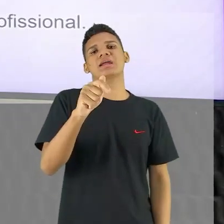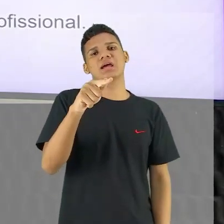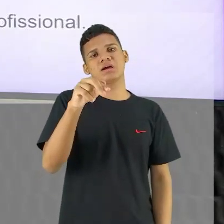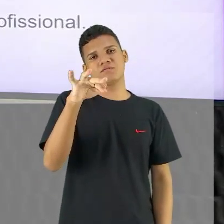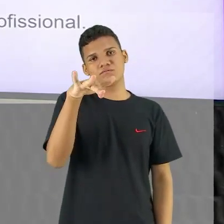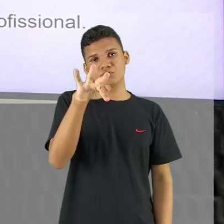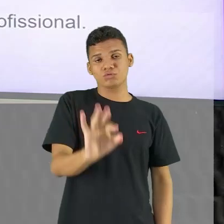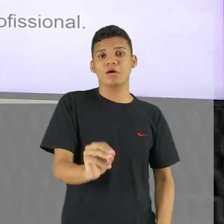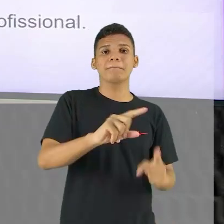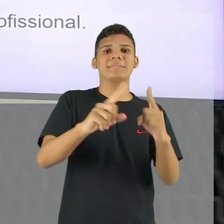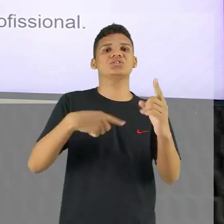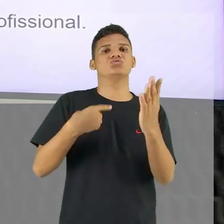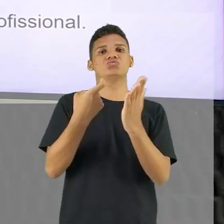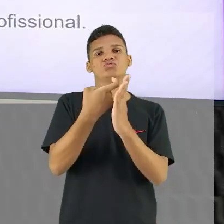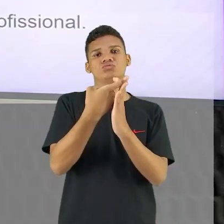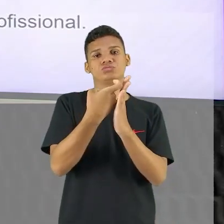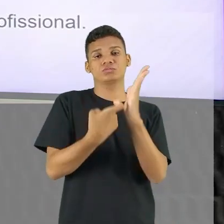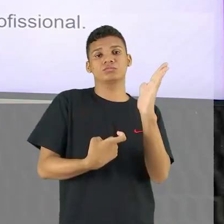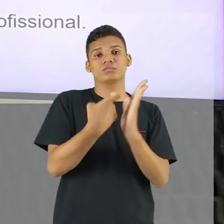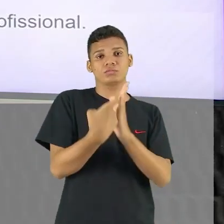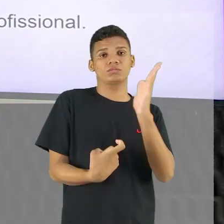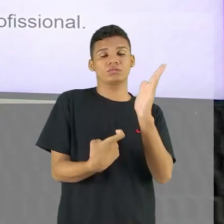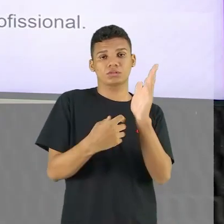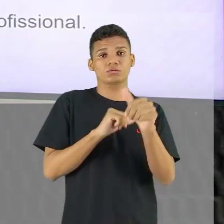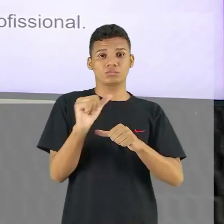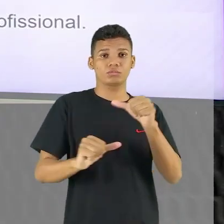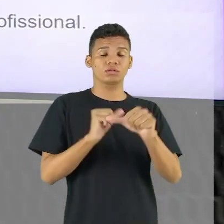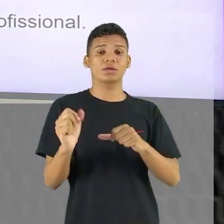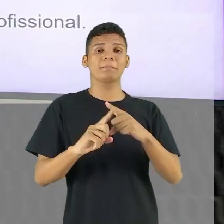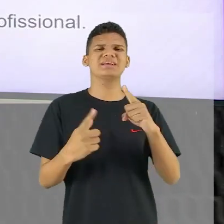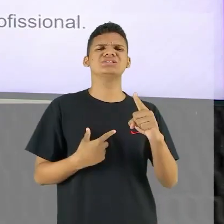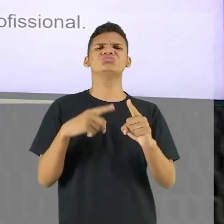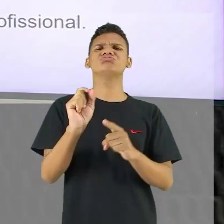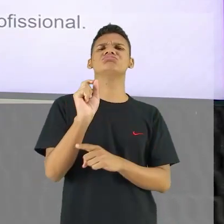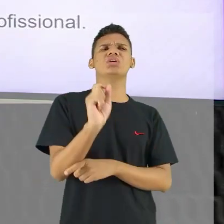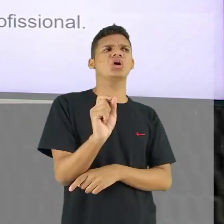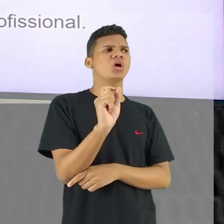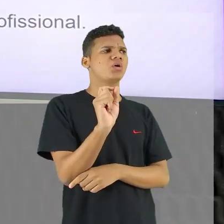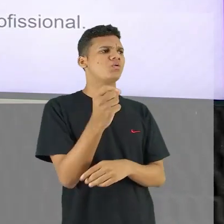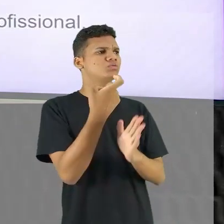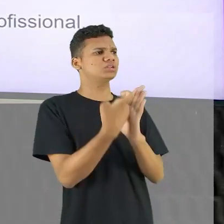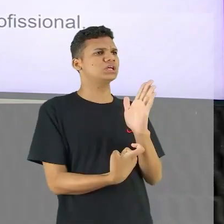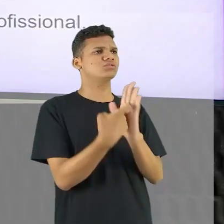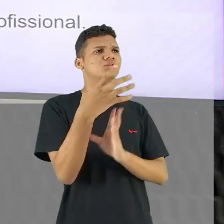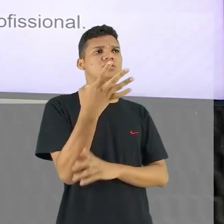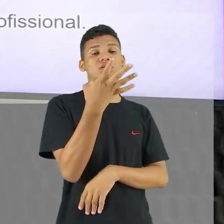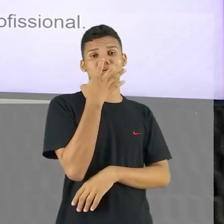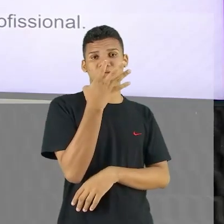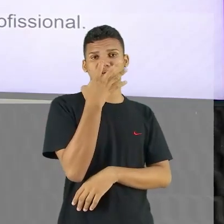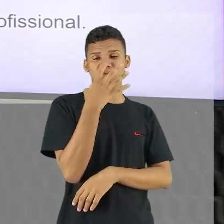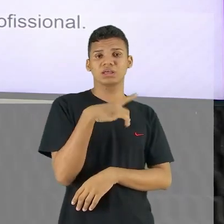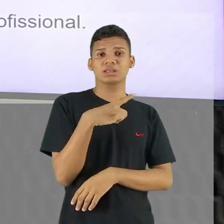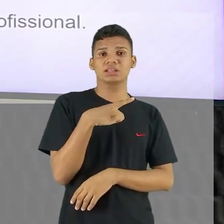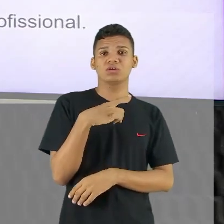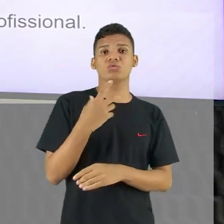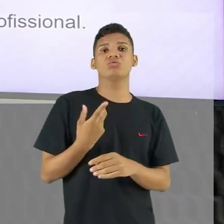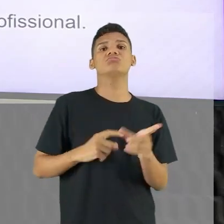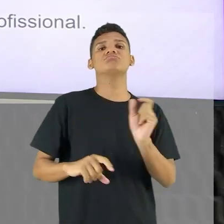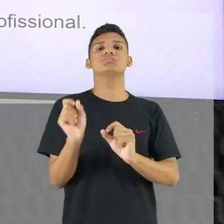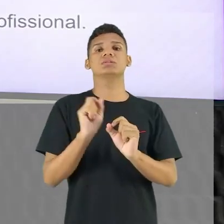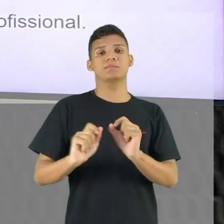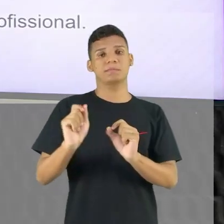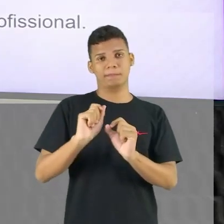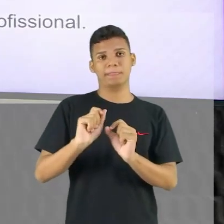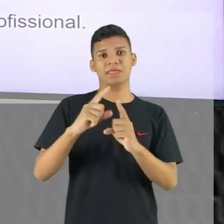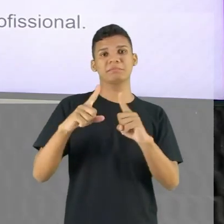inverso, ele é um texto dividido em estrofes, e ele é um texto que vocês vão observar que trata de subjetividade. Então,